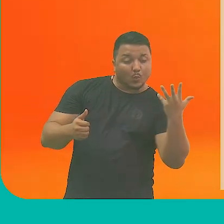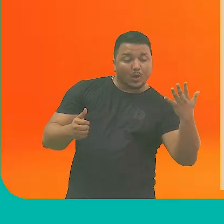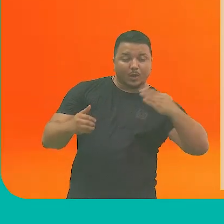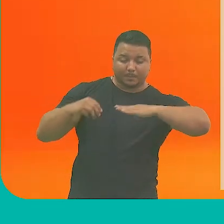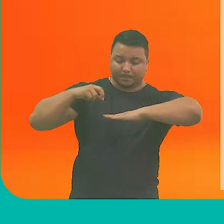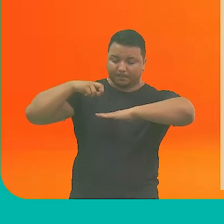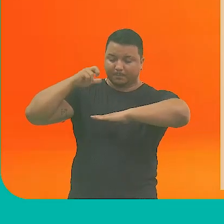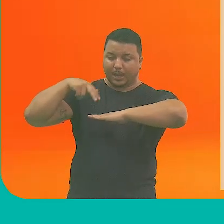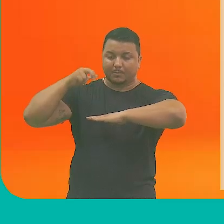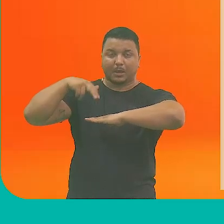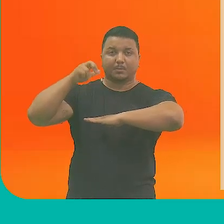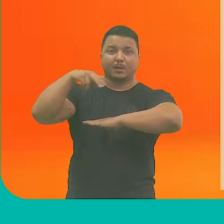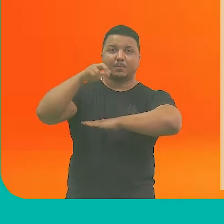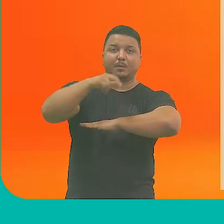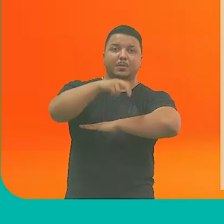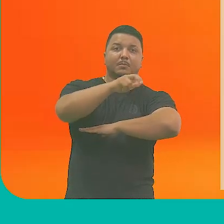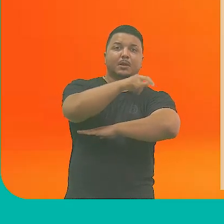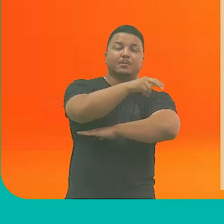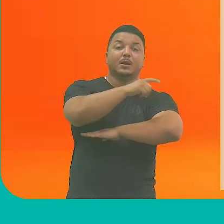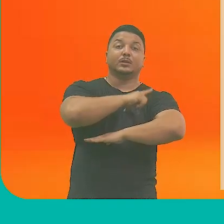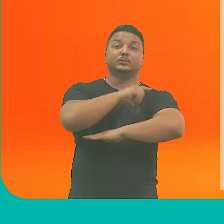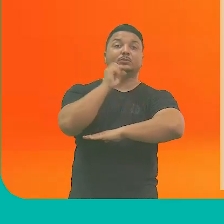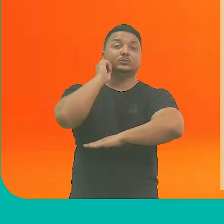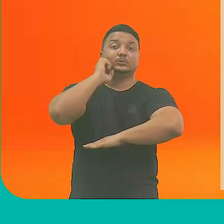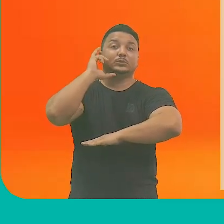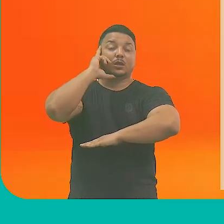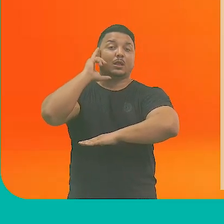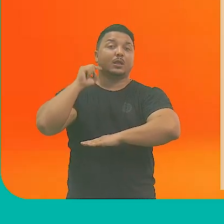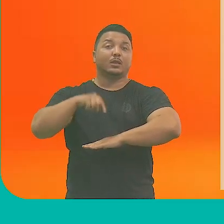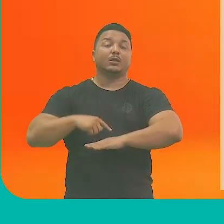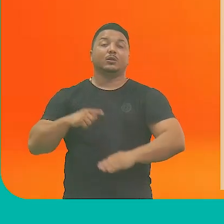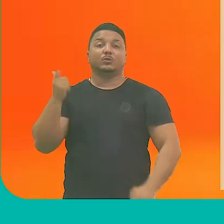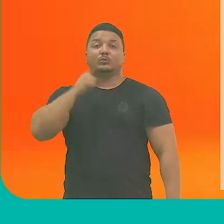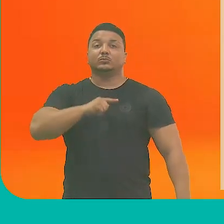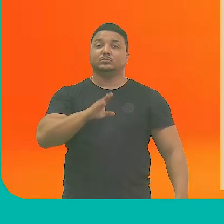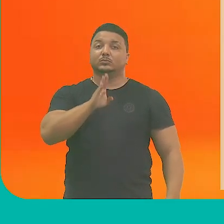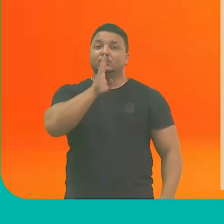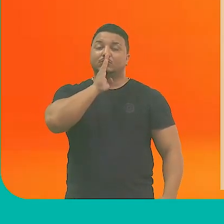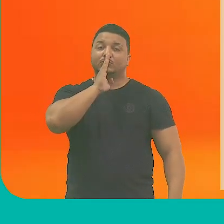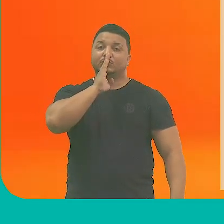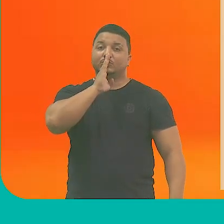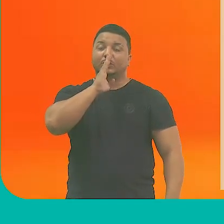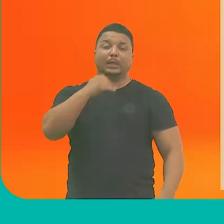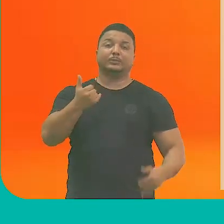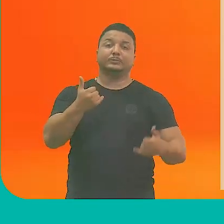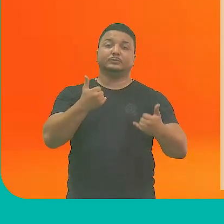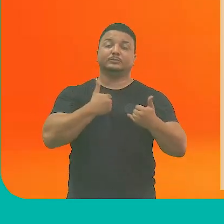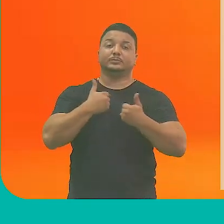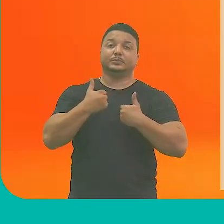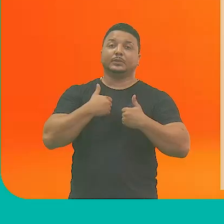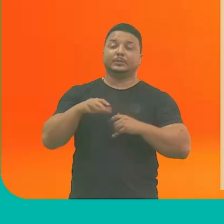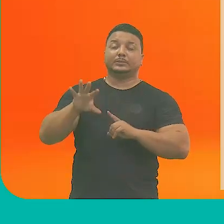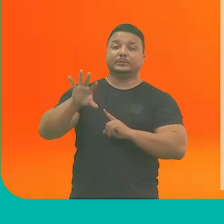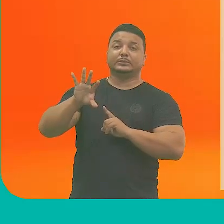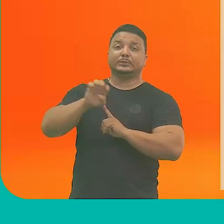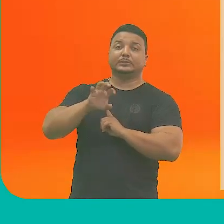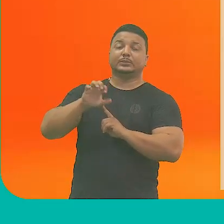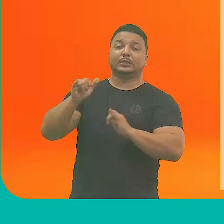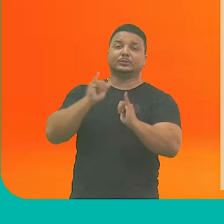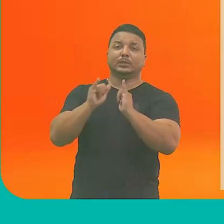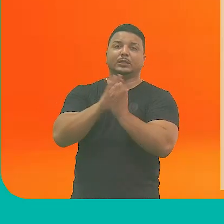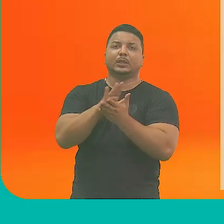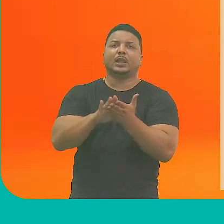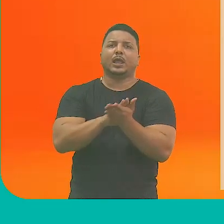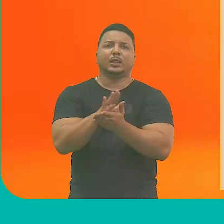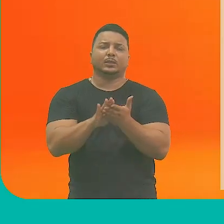essa caminhada o celular dessa pessoa ficou sem receber sinal de internet? O que é que ele